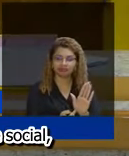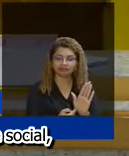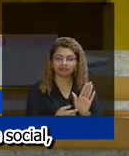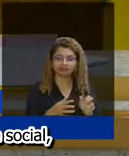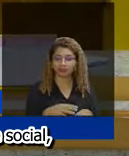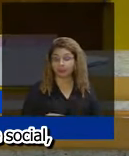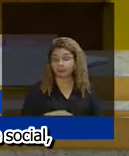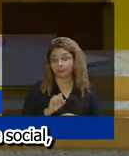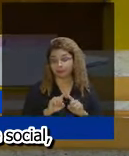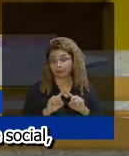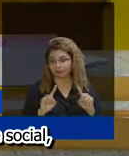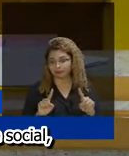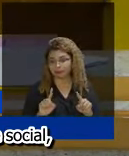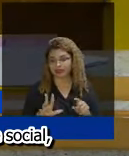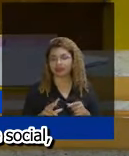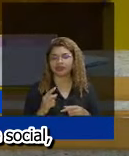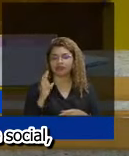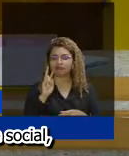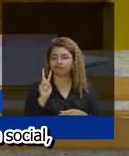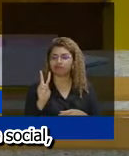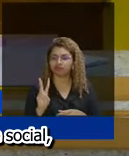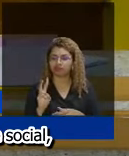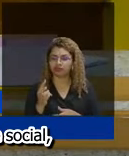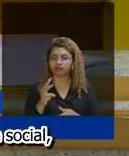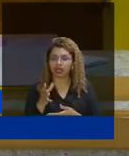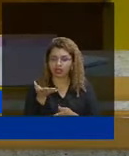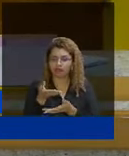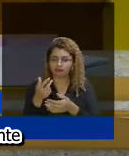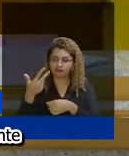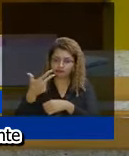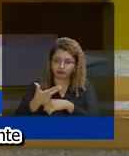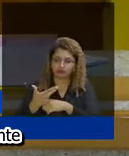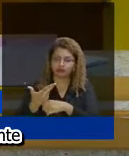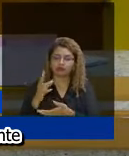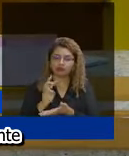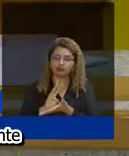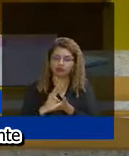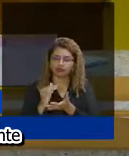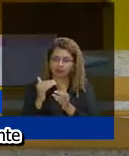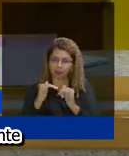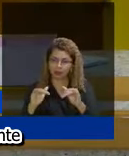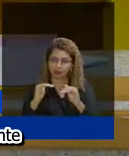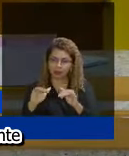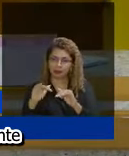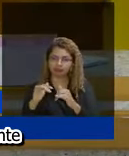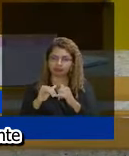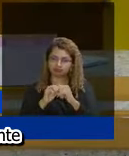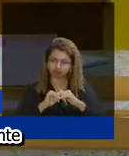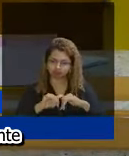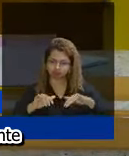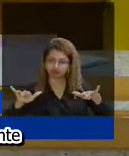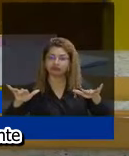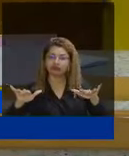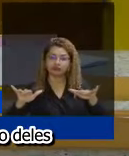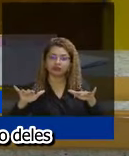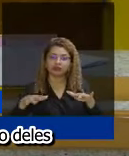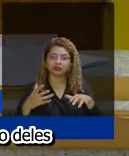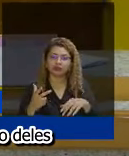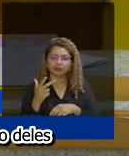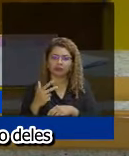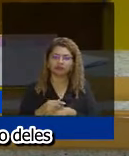que não se trata de mero compartilhamento de rede social, já que houve postagem simultânea da embargante